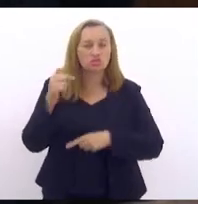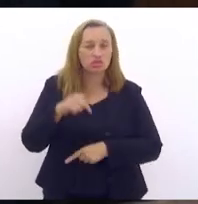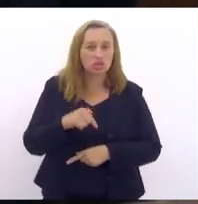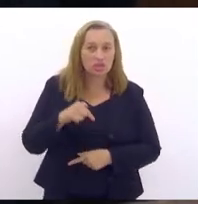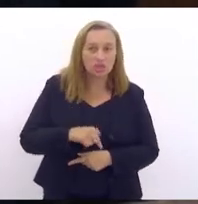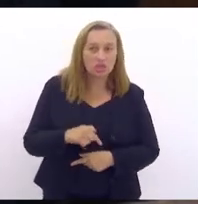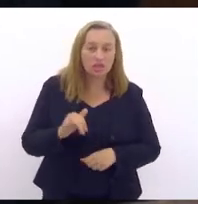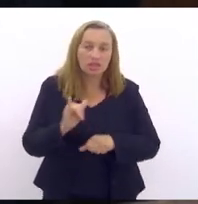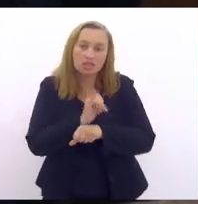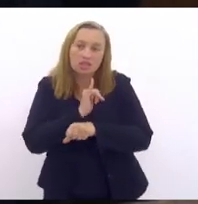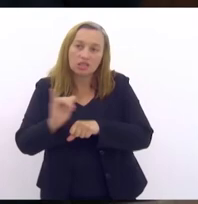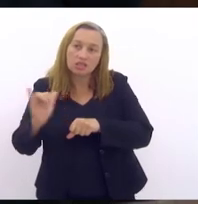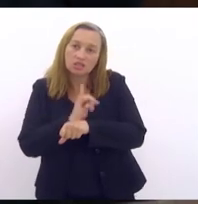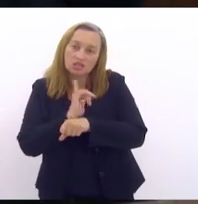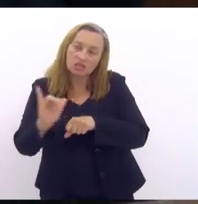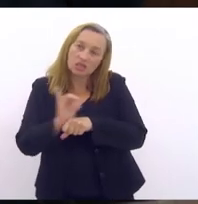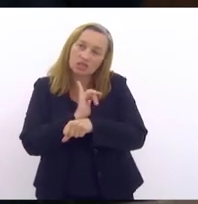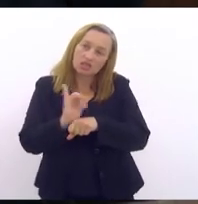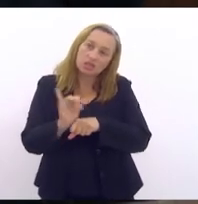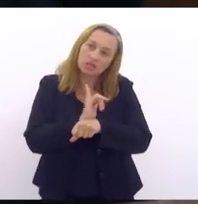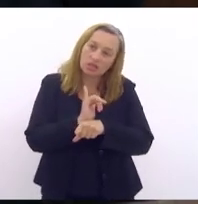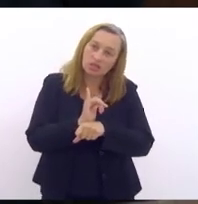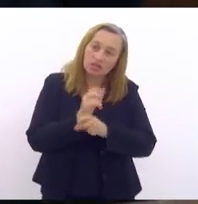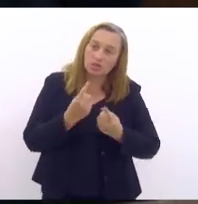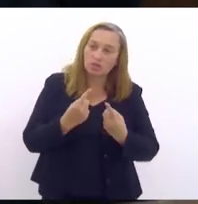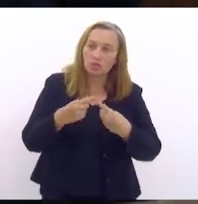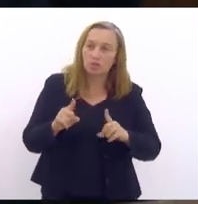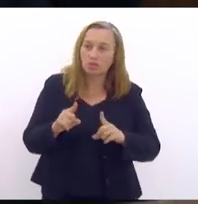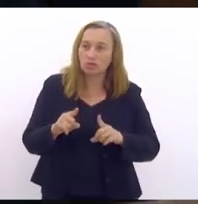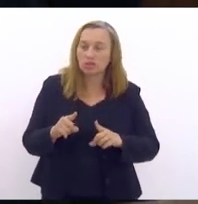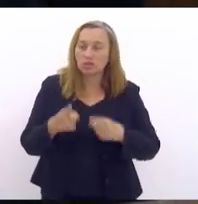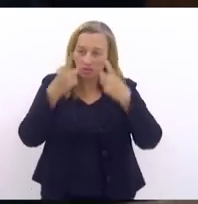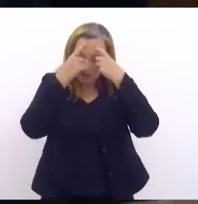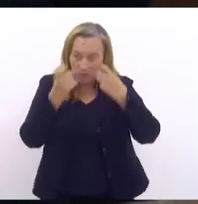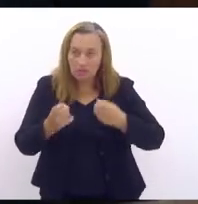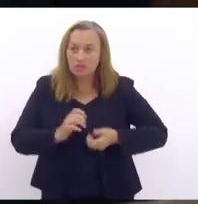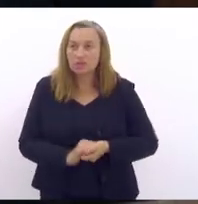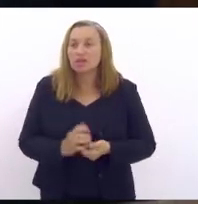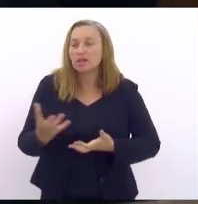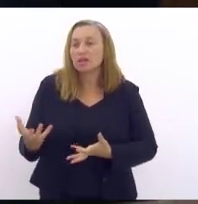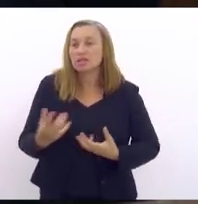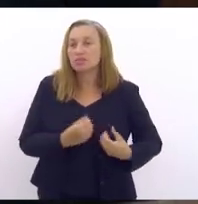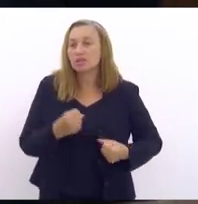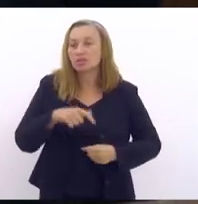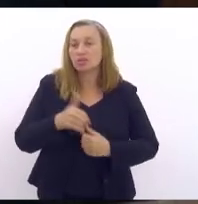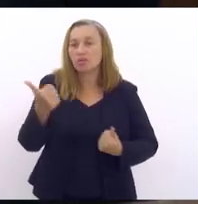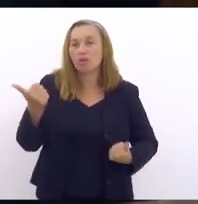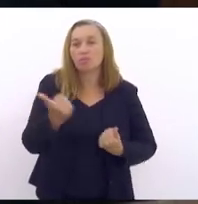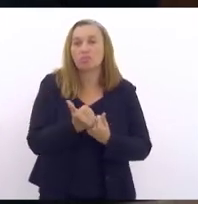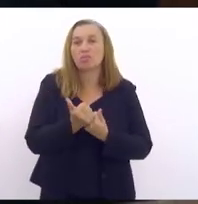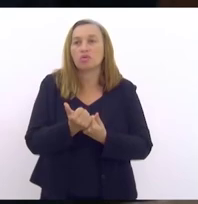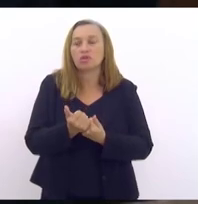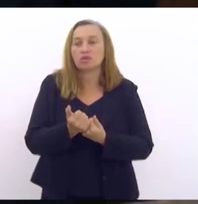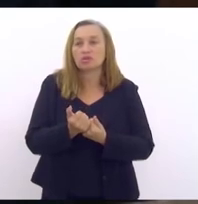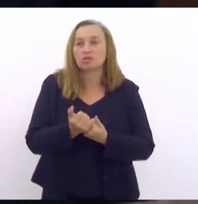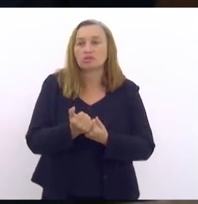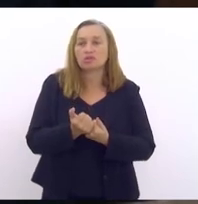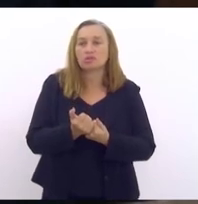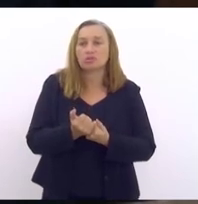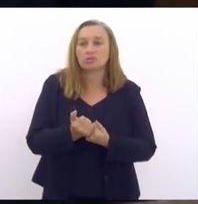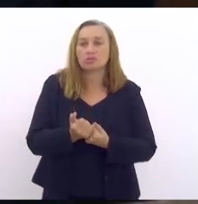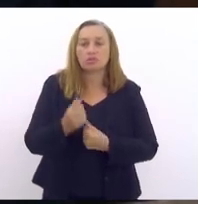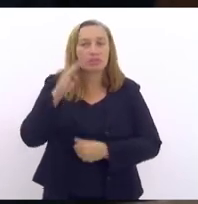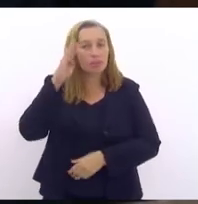é a estratégia do enfrentamento da criminalidade. Nós recebemos aqui o apoio da Força Nacional.